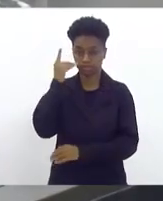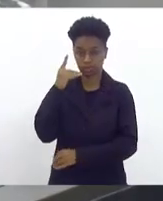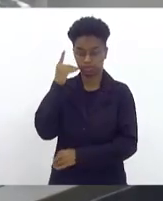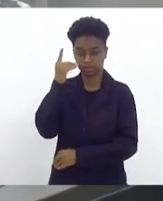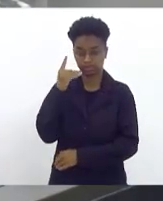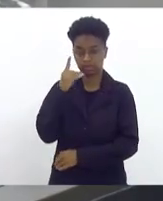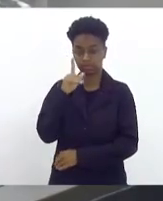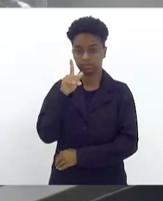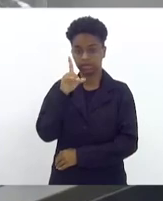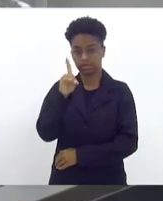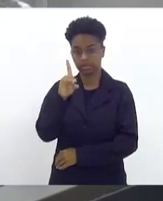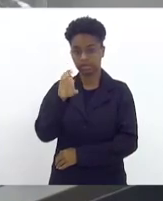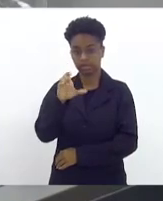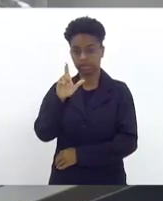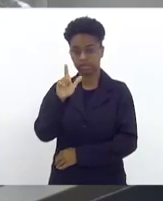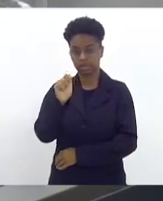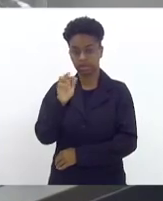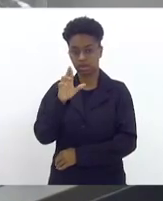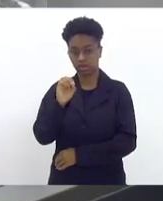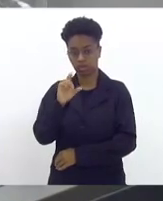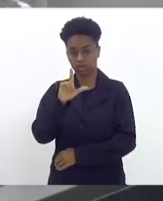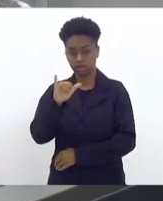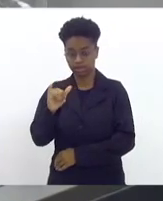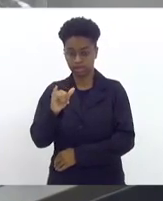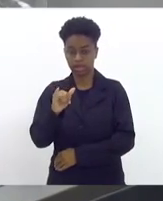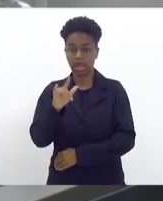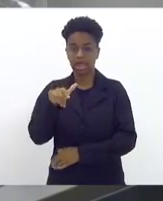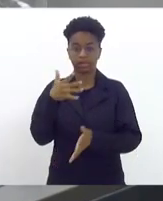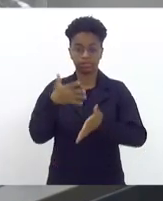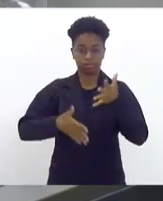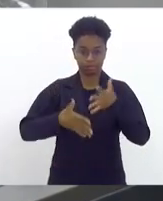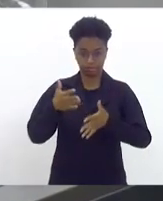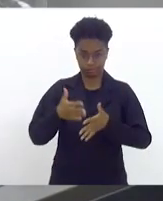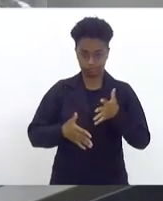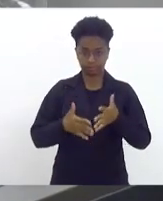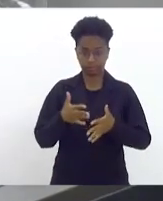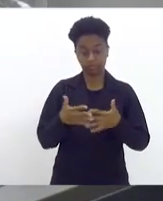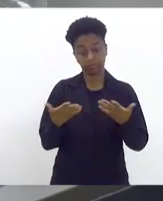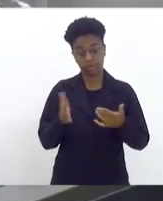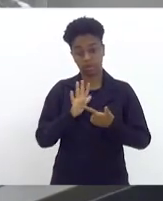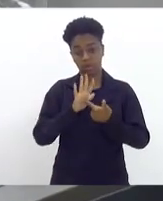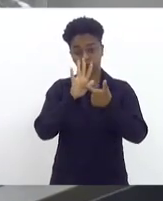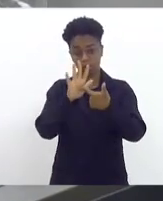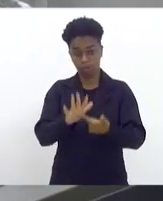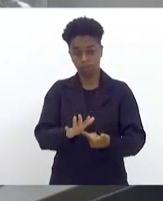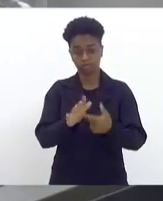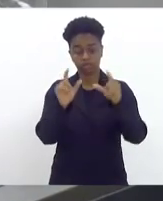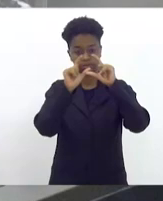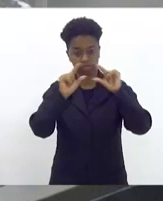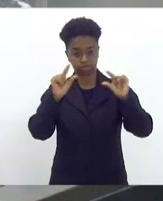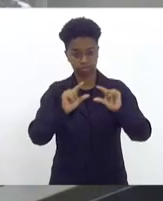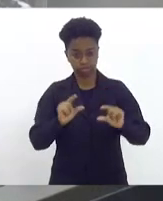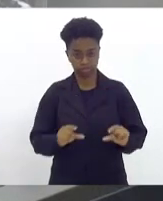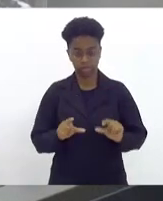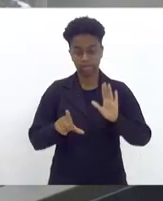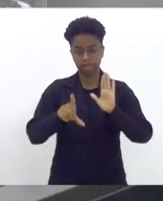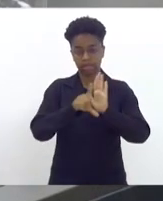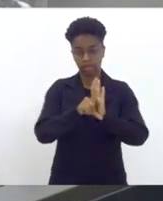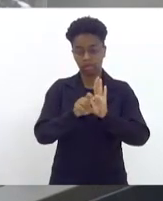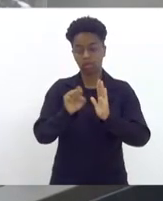Guilherme delaroli é pela prejudicabilidade e ele traz a colação as leis